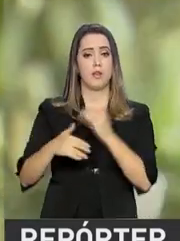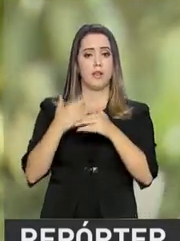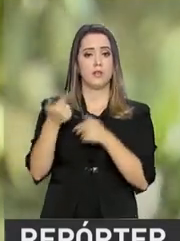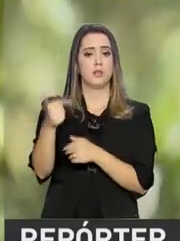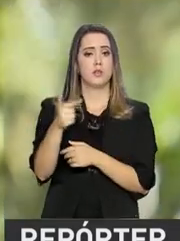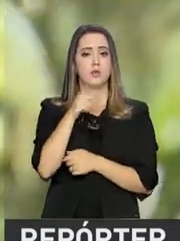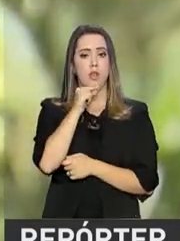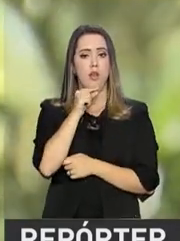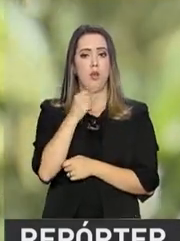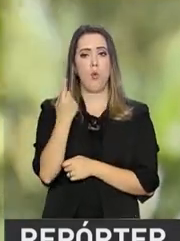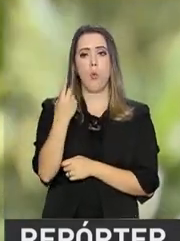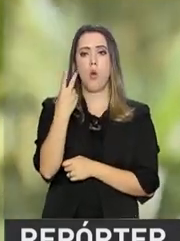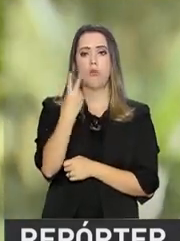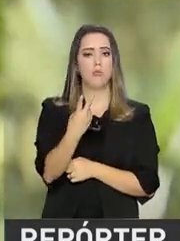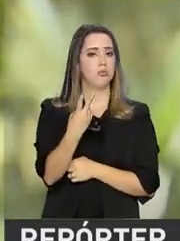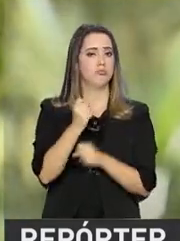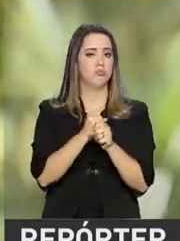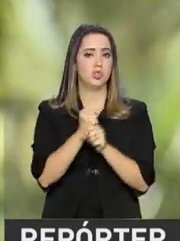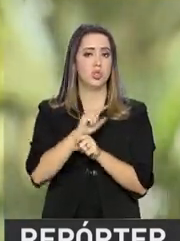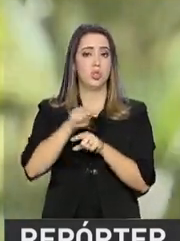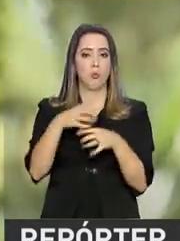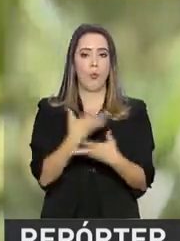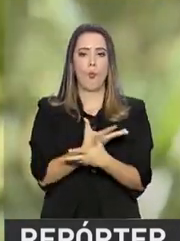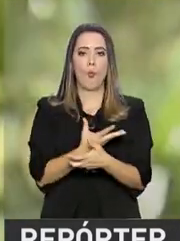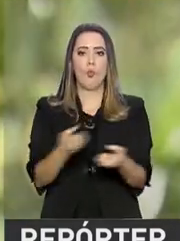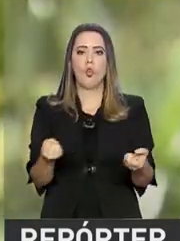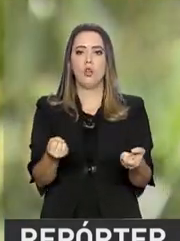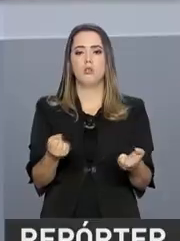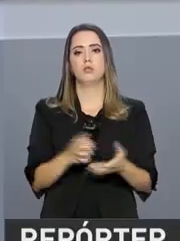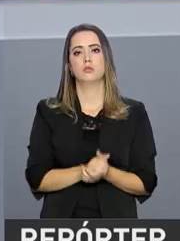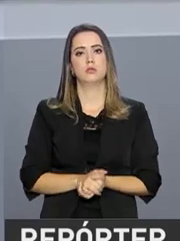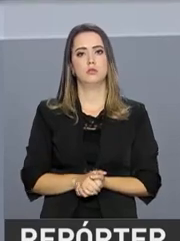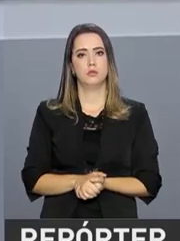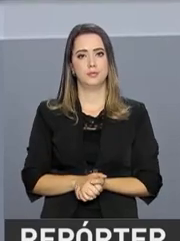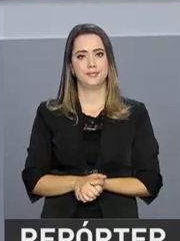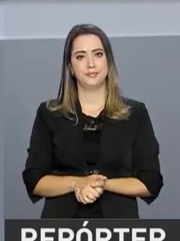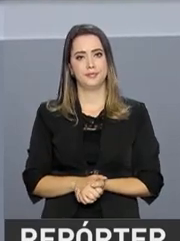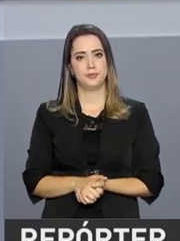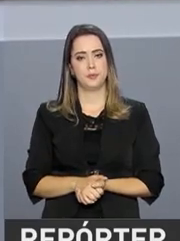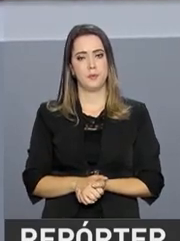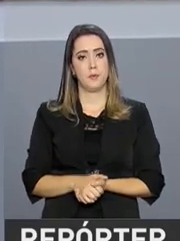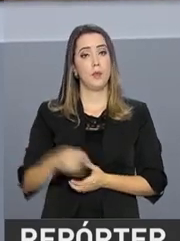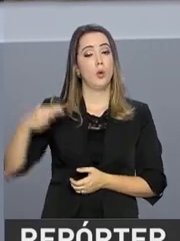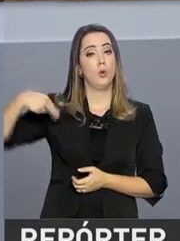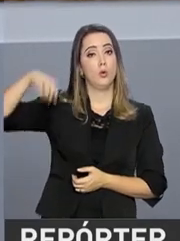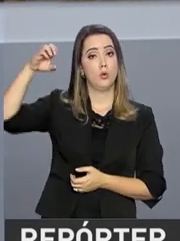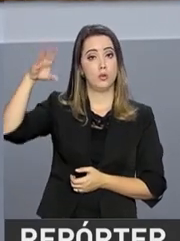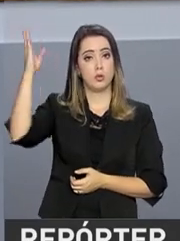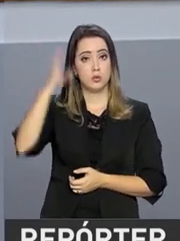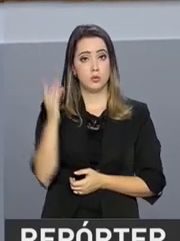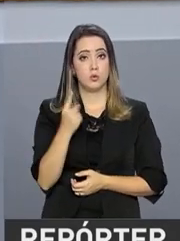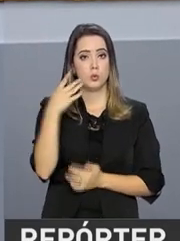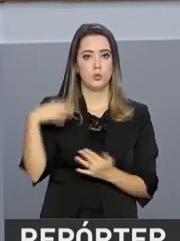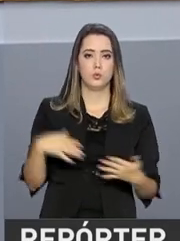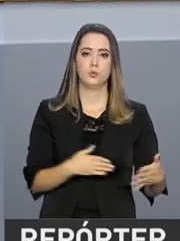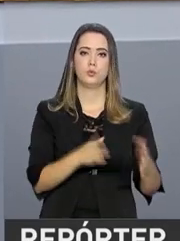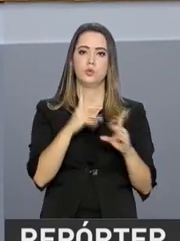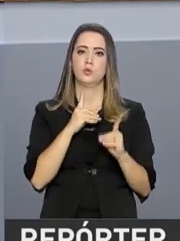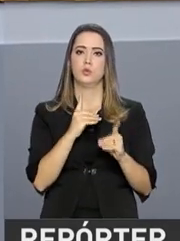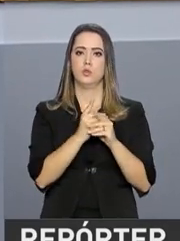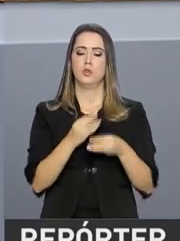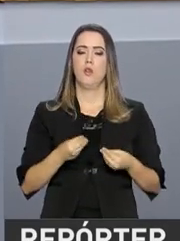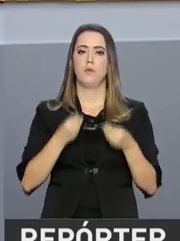dois anos depois ele pára porque seca e quando seca acaba todo o projeto no nordeste do brasil um dos caminhos encontrados